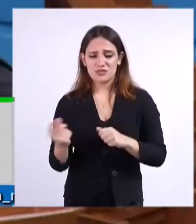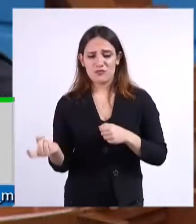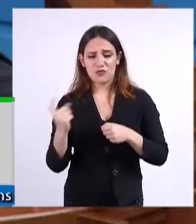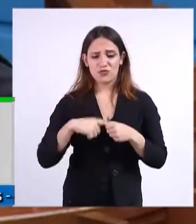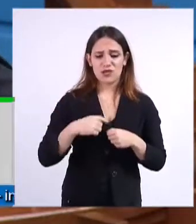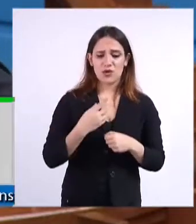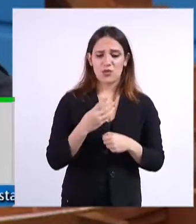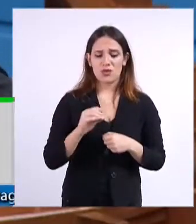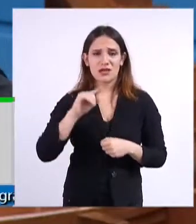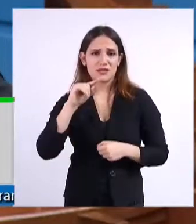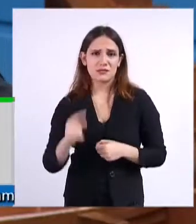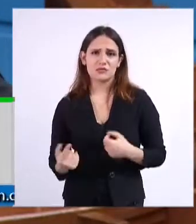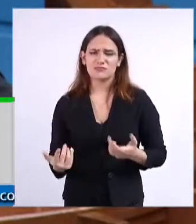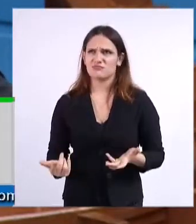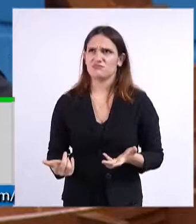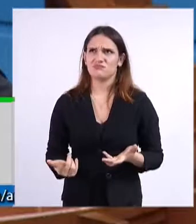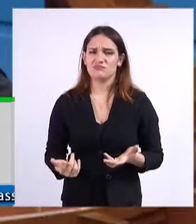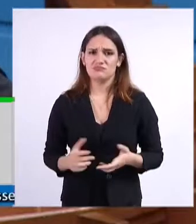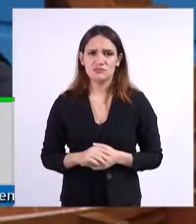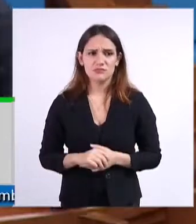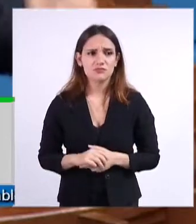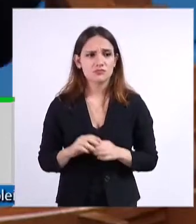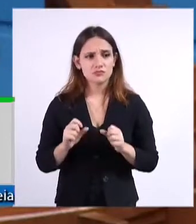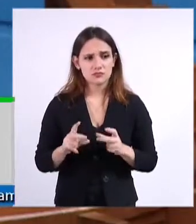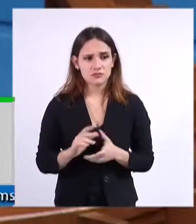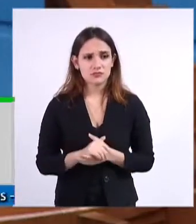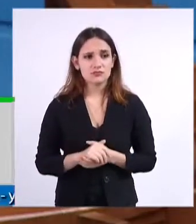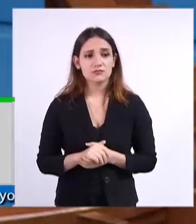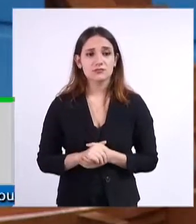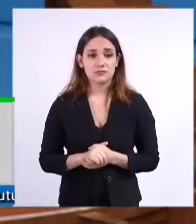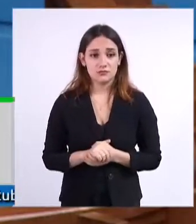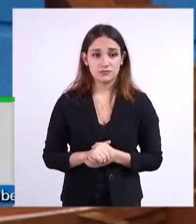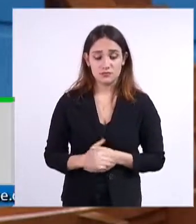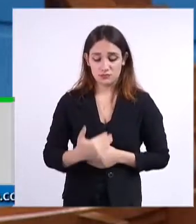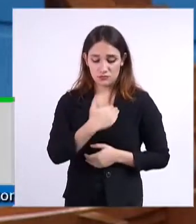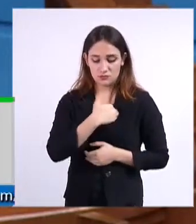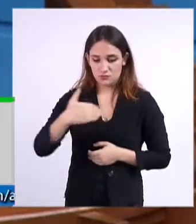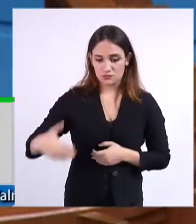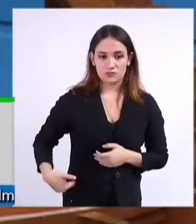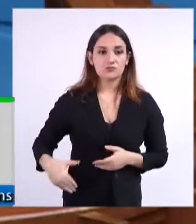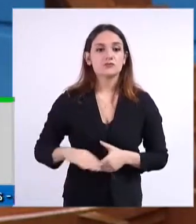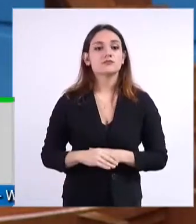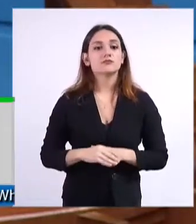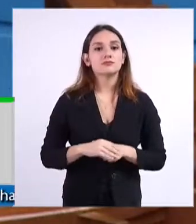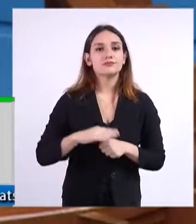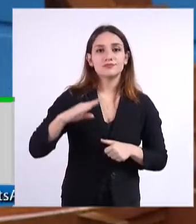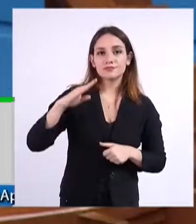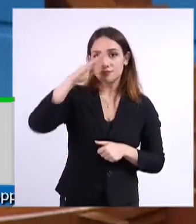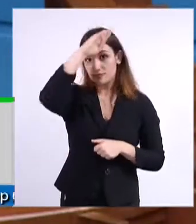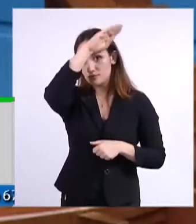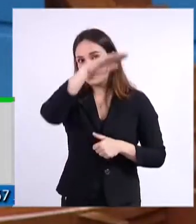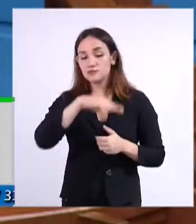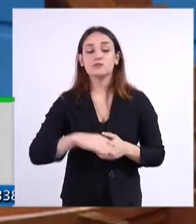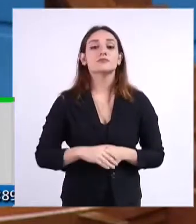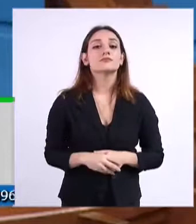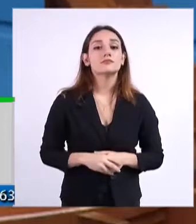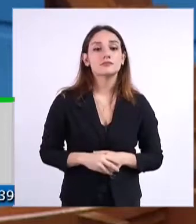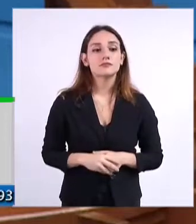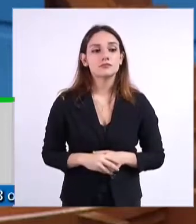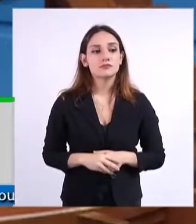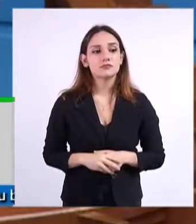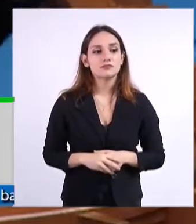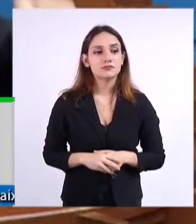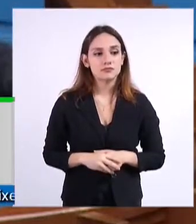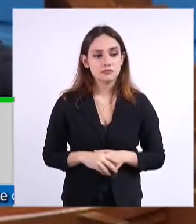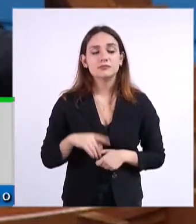foco do meu pronunciamento, o governo Jair Bolsonaro